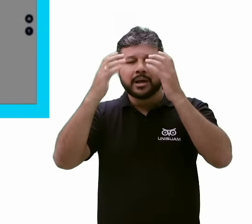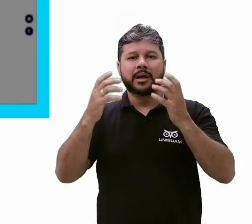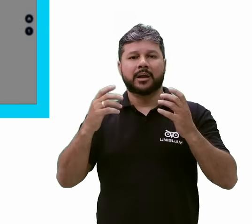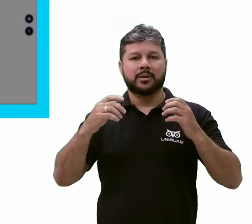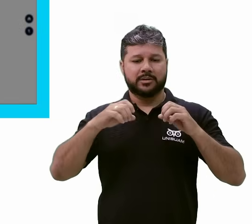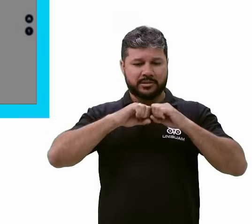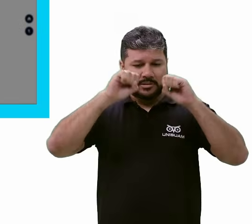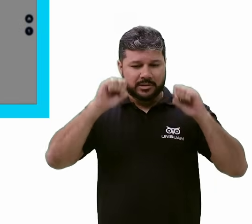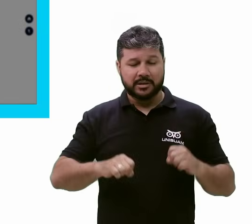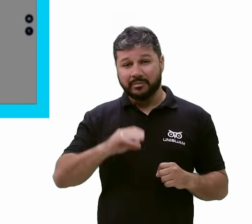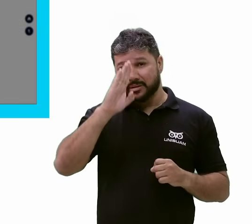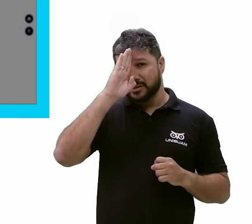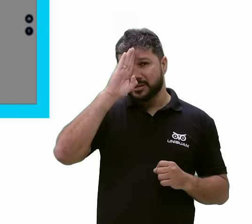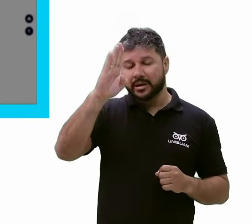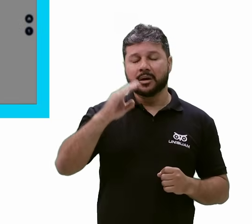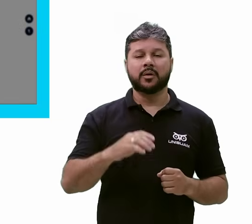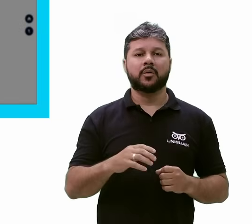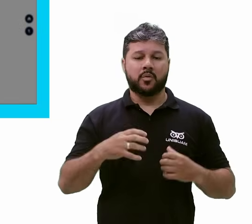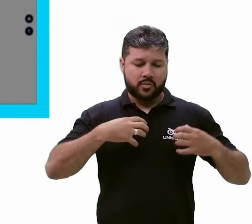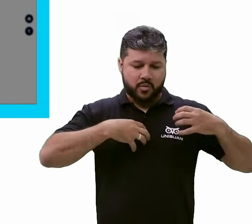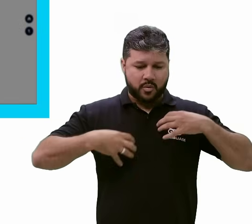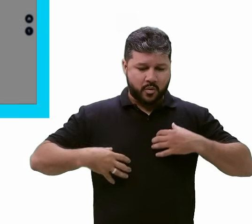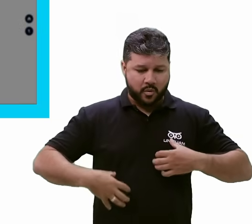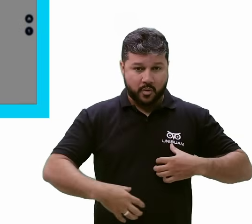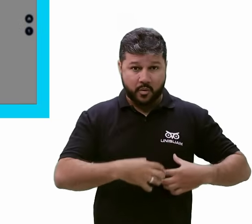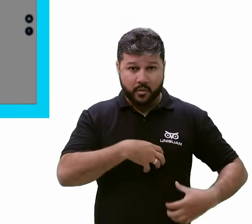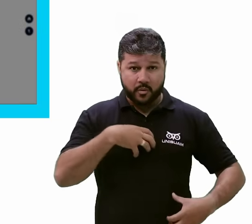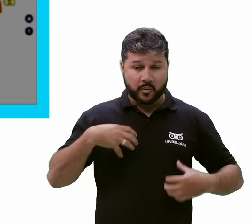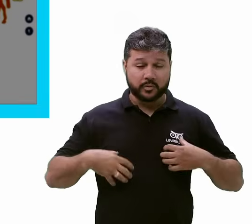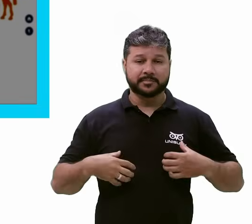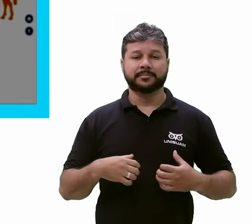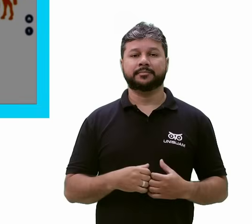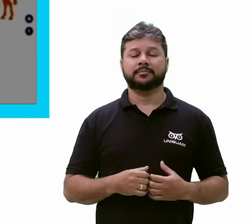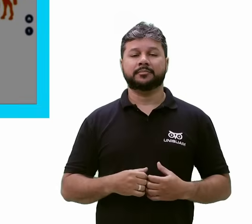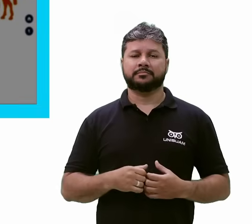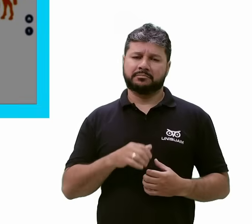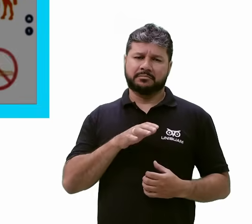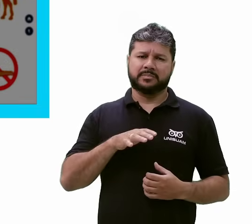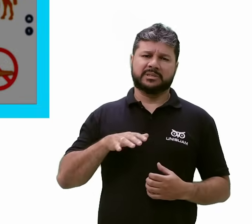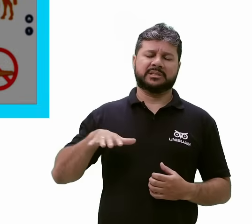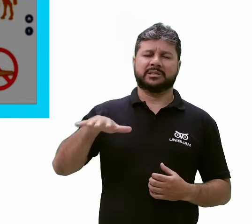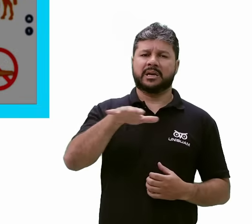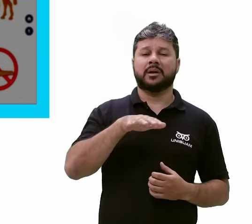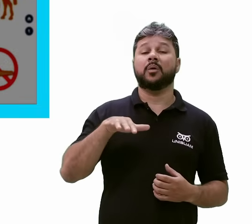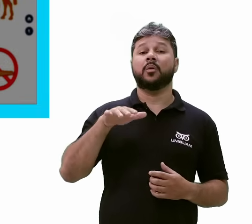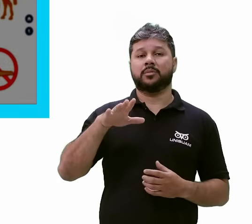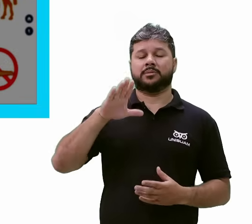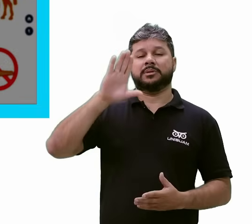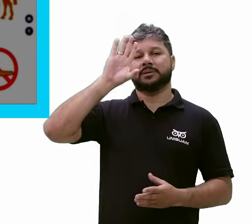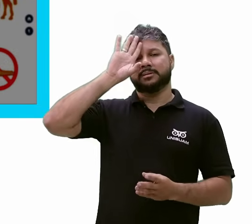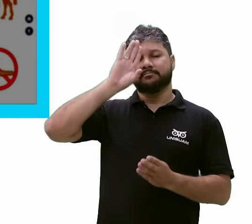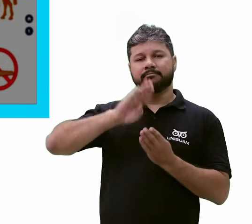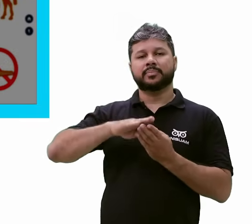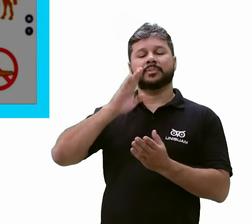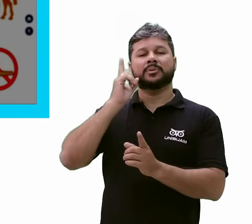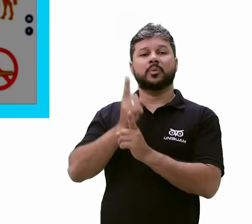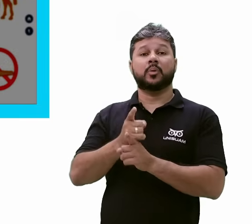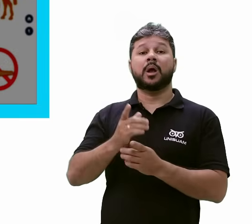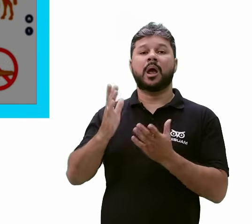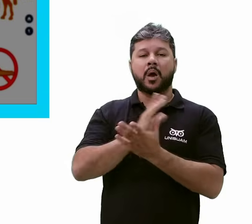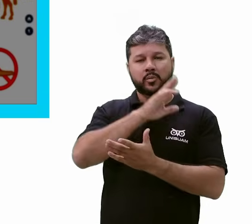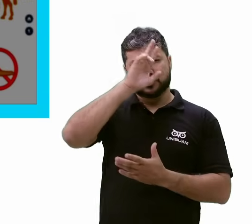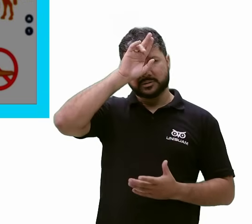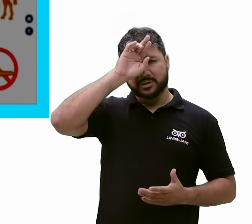cérebro, sistema nervoso central e órgãos, tá? De forma geral. O que sabemos?